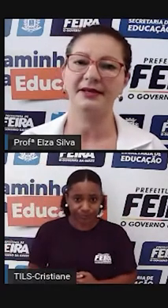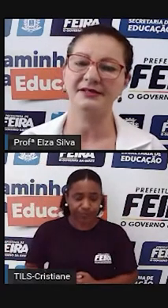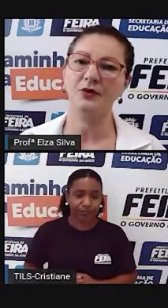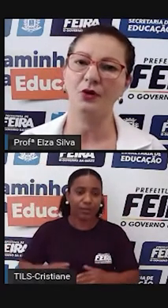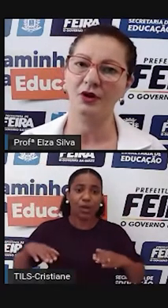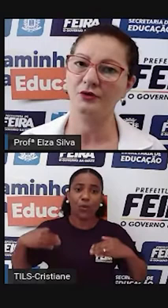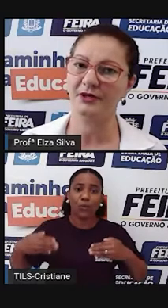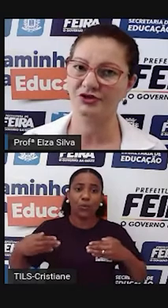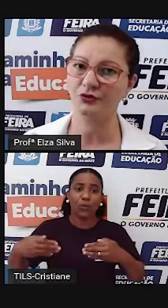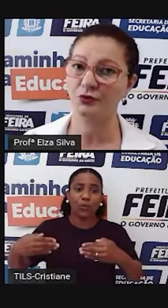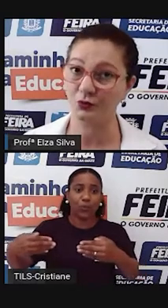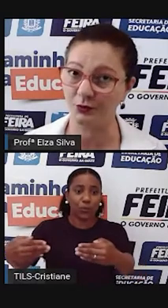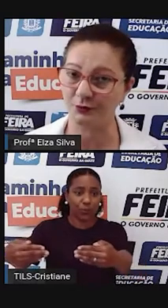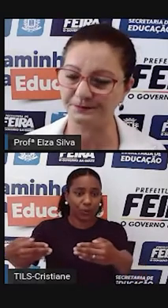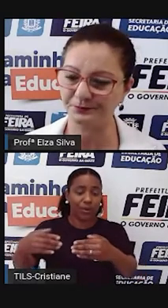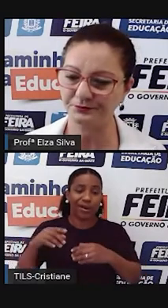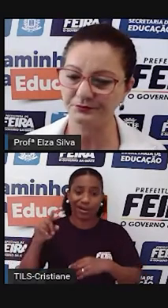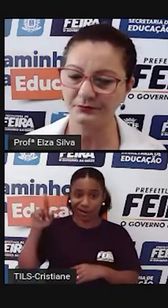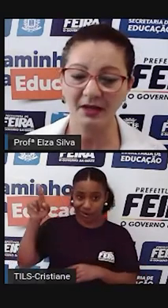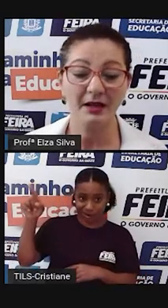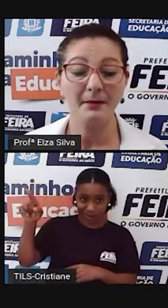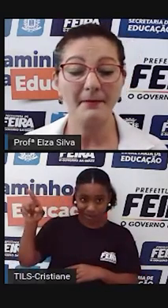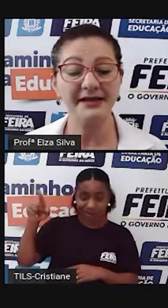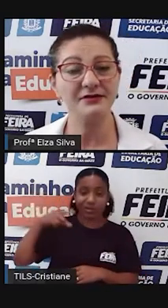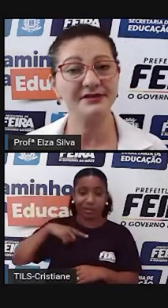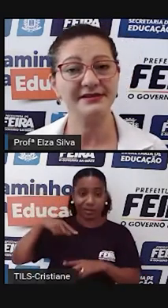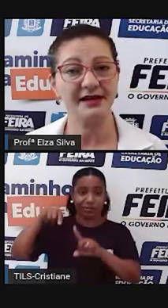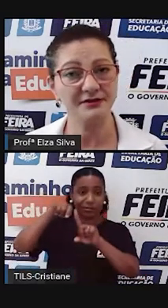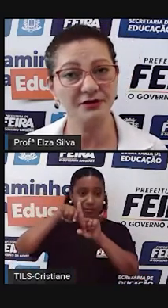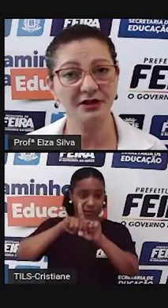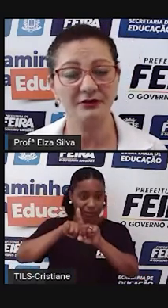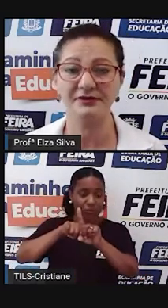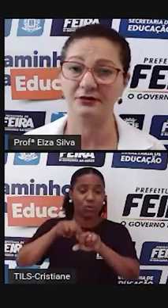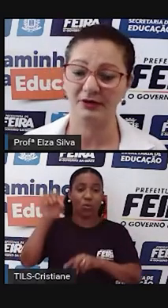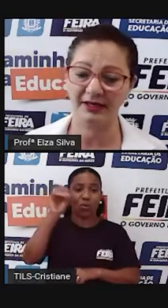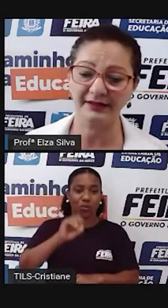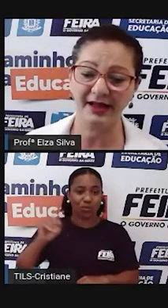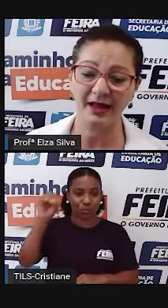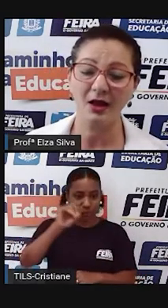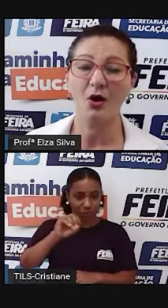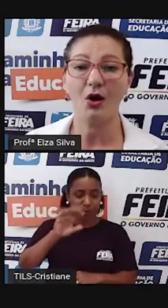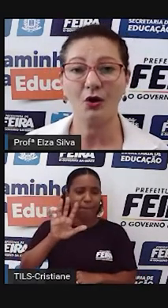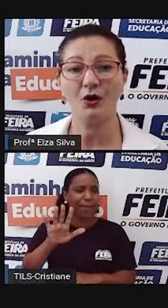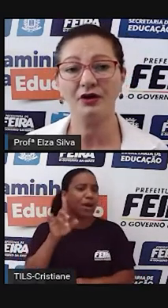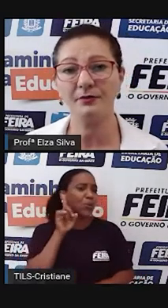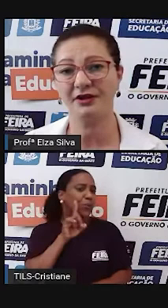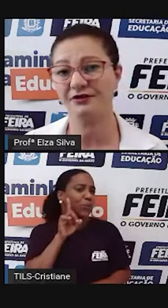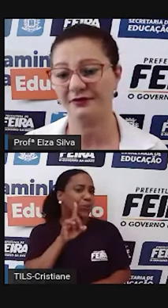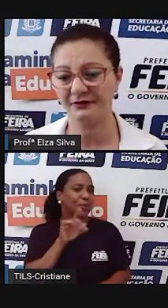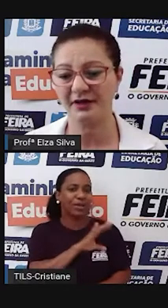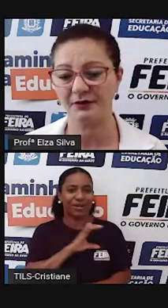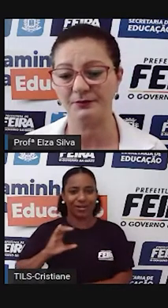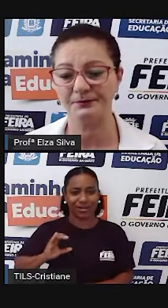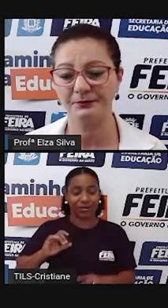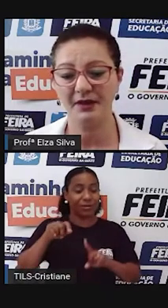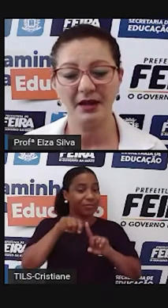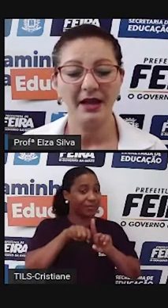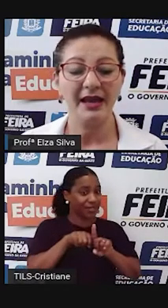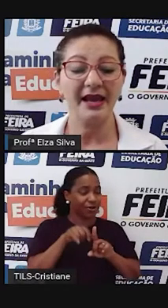esta celebração ocorre no mês de outubro. Mas nos Estados Unidos e no Canadá, ocorre no mês de